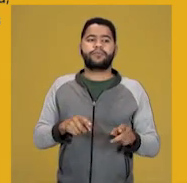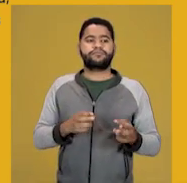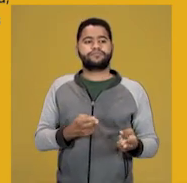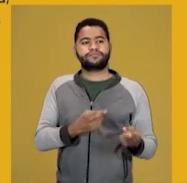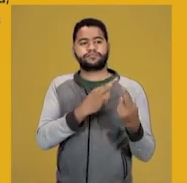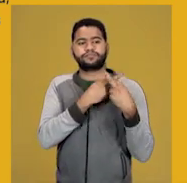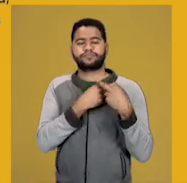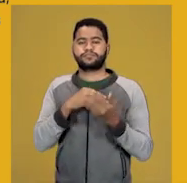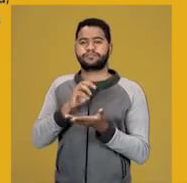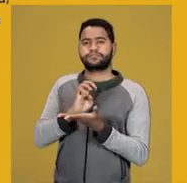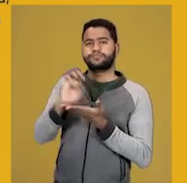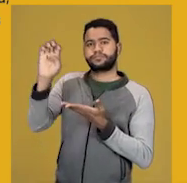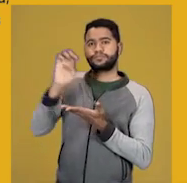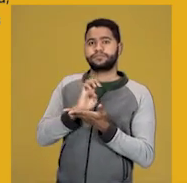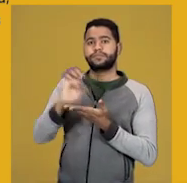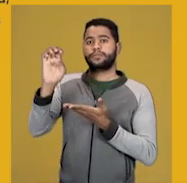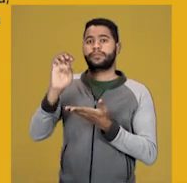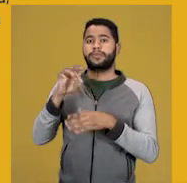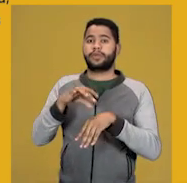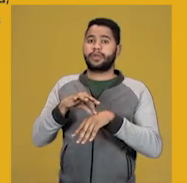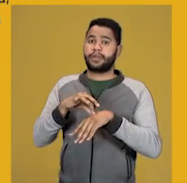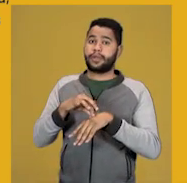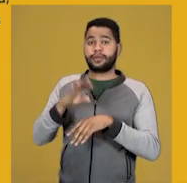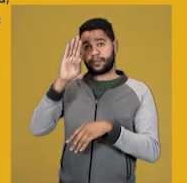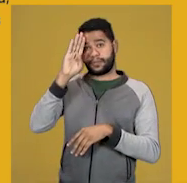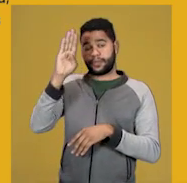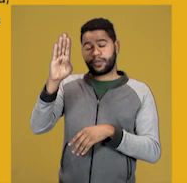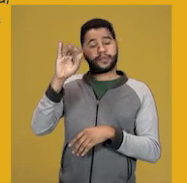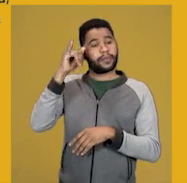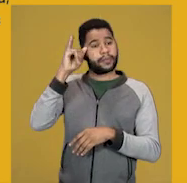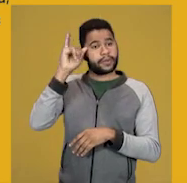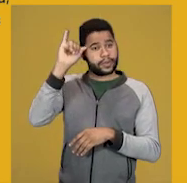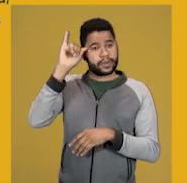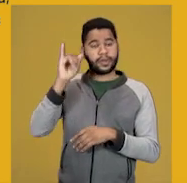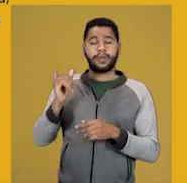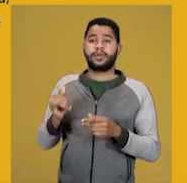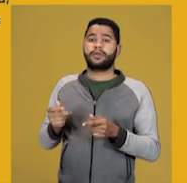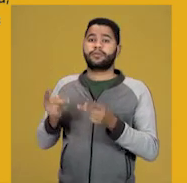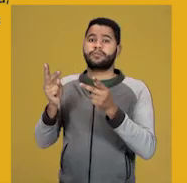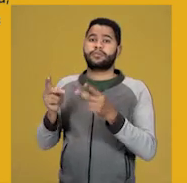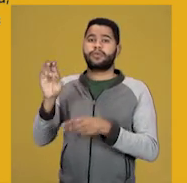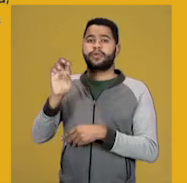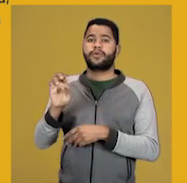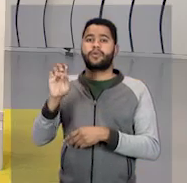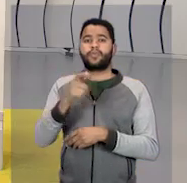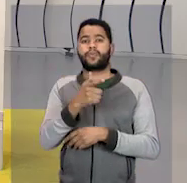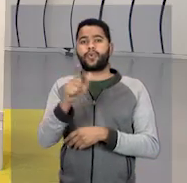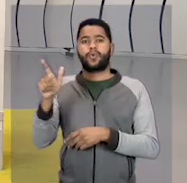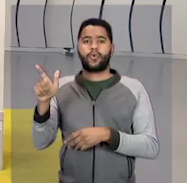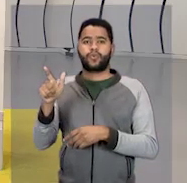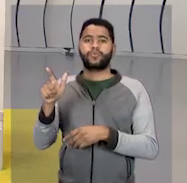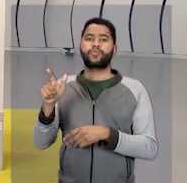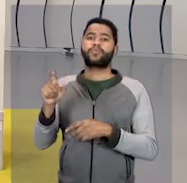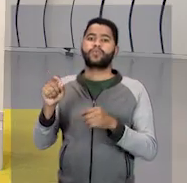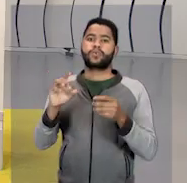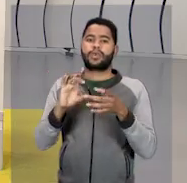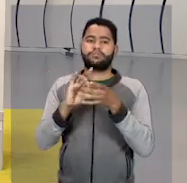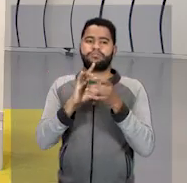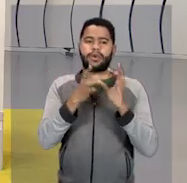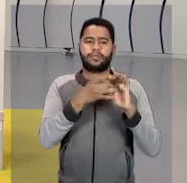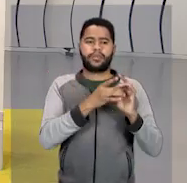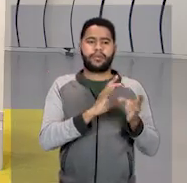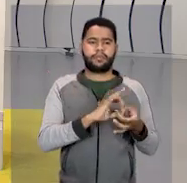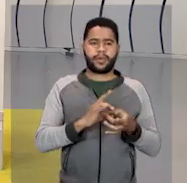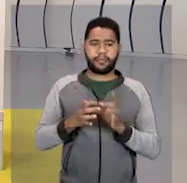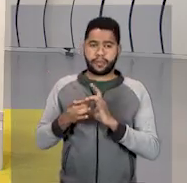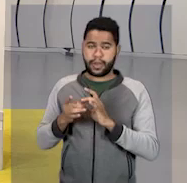pela exportação de carne, principalmente bovina, que abastece mercados da Europa e outros continentes, ok? Então,